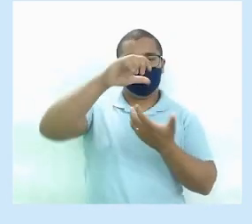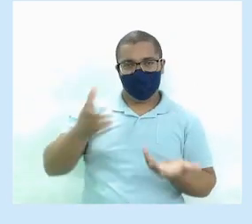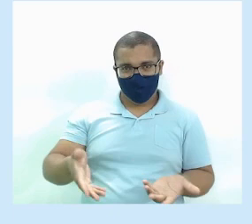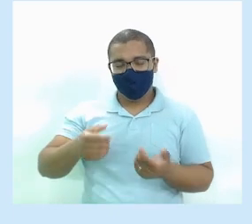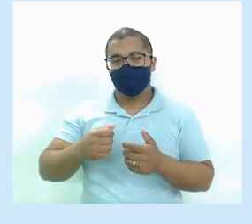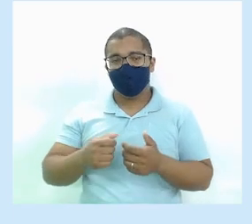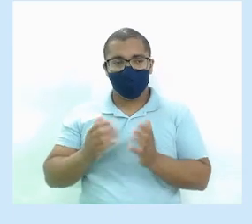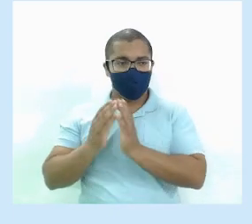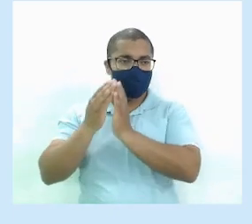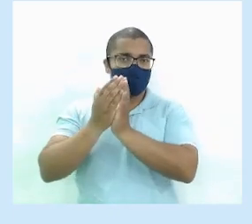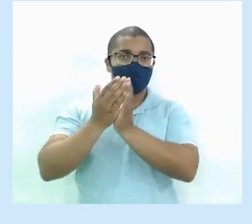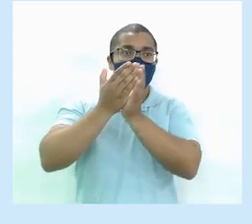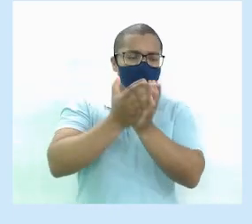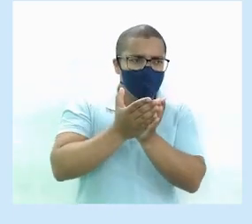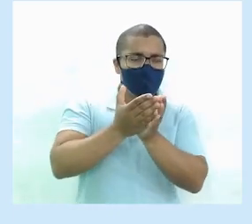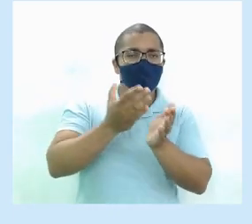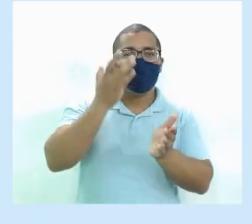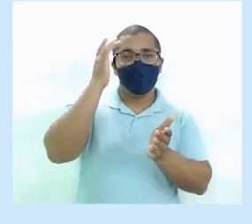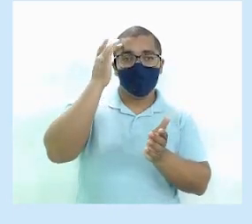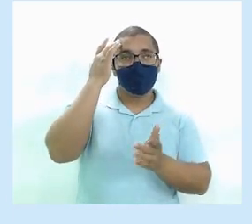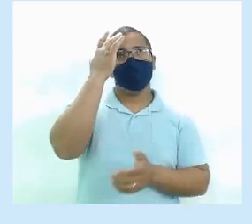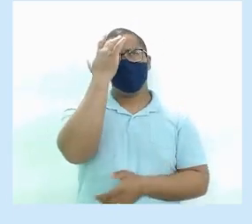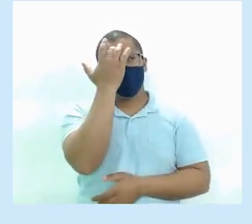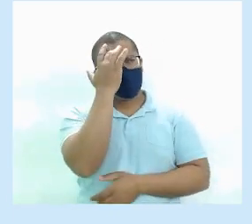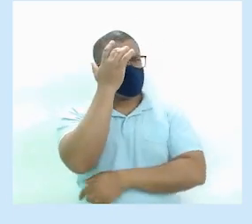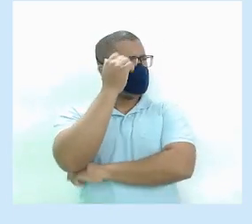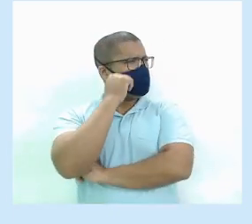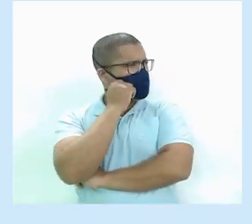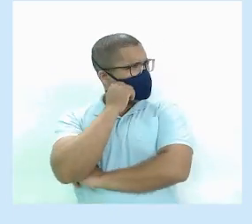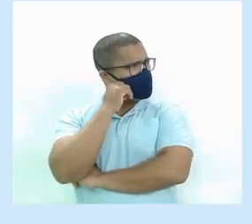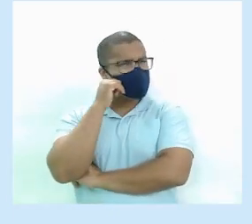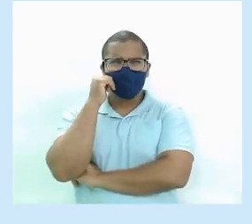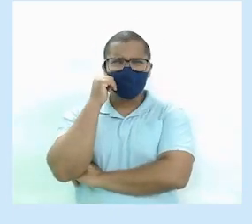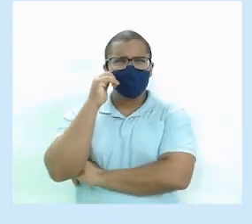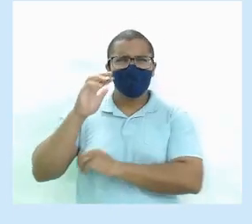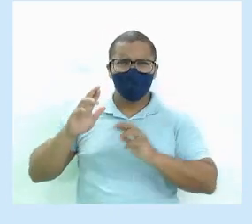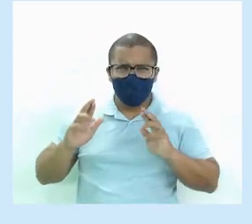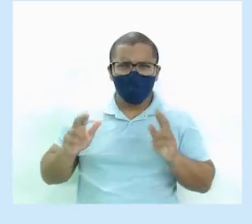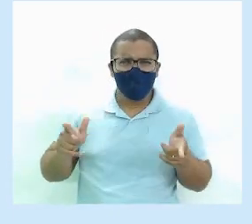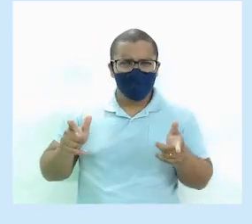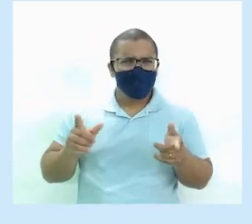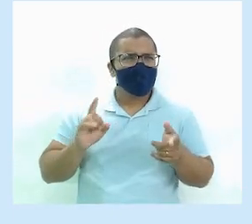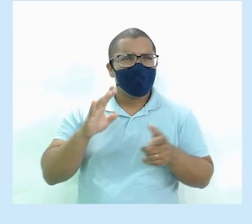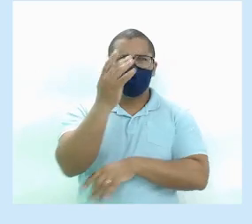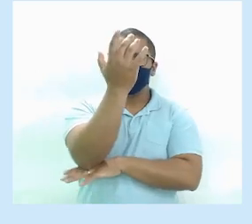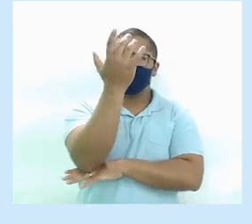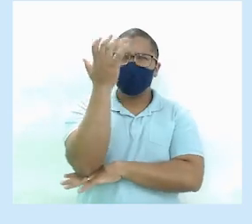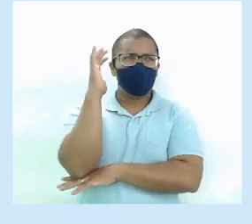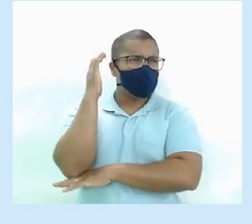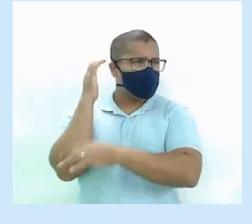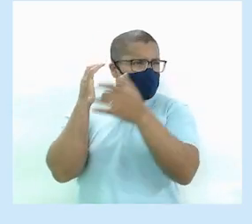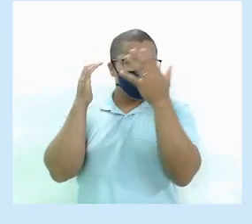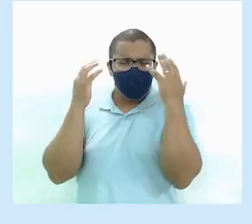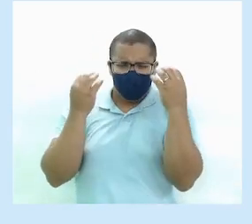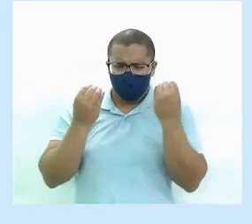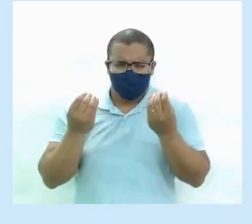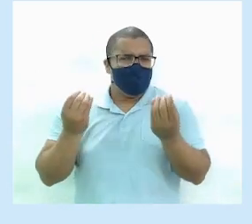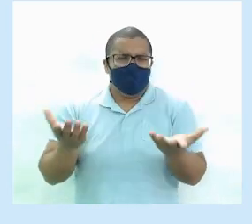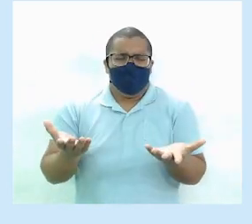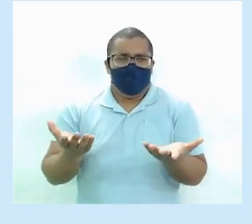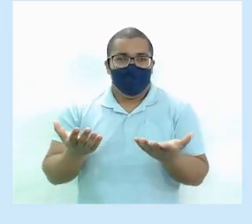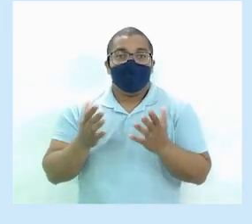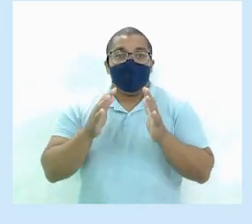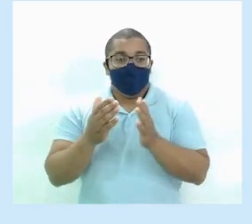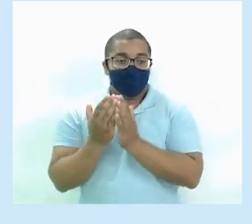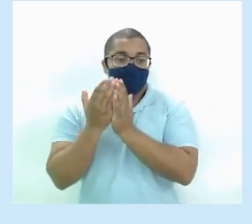aí Colombo achou que estava na Índia. Colombo chegou e disse, mas que lugar diferente é esse? Só tem mato. E aí, quando